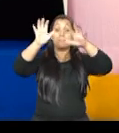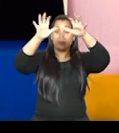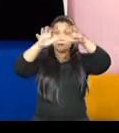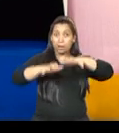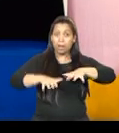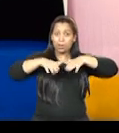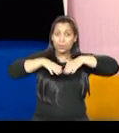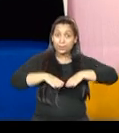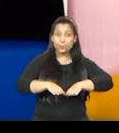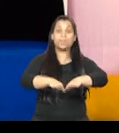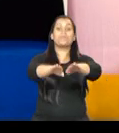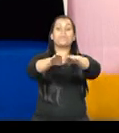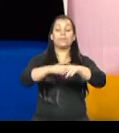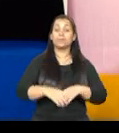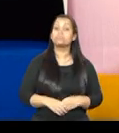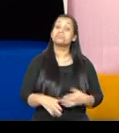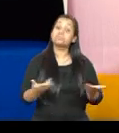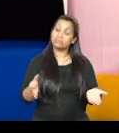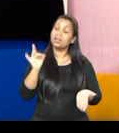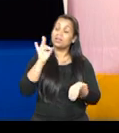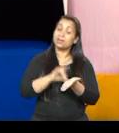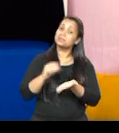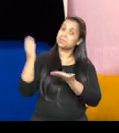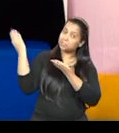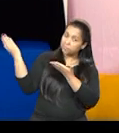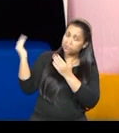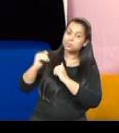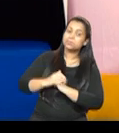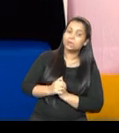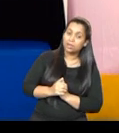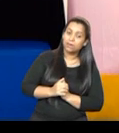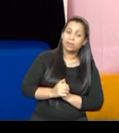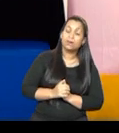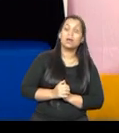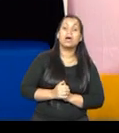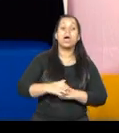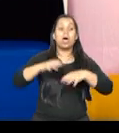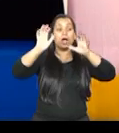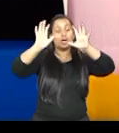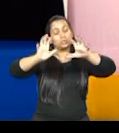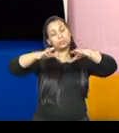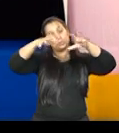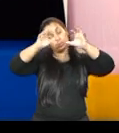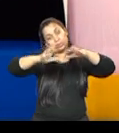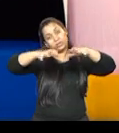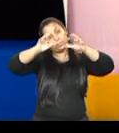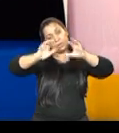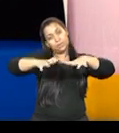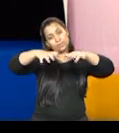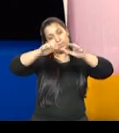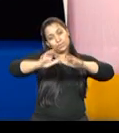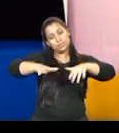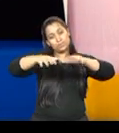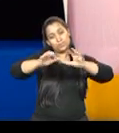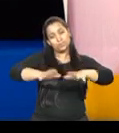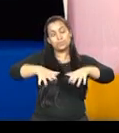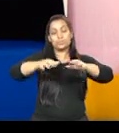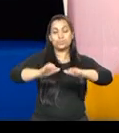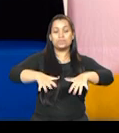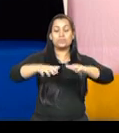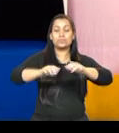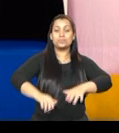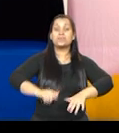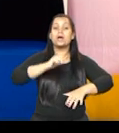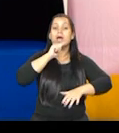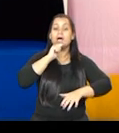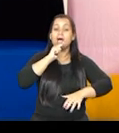corre deitada? É exatamente isso que temos aqui. A chuva vai caindo na vertical